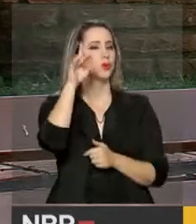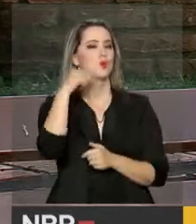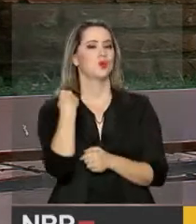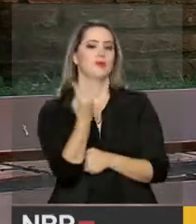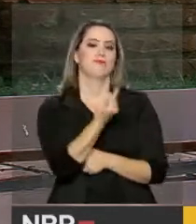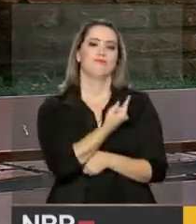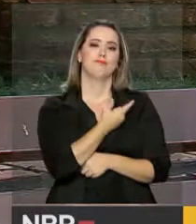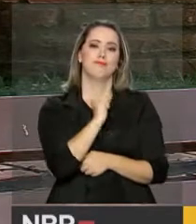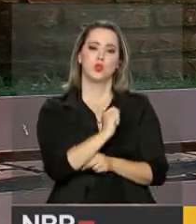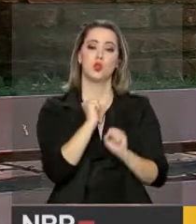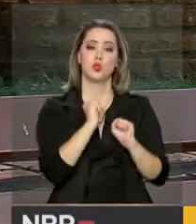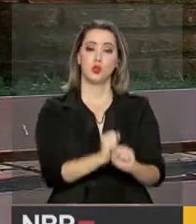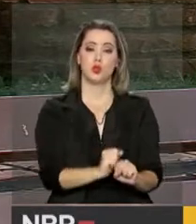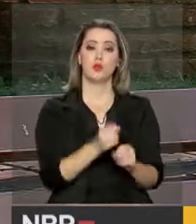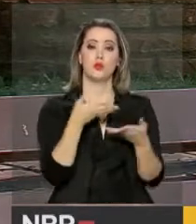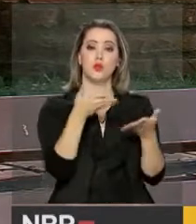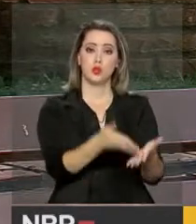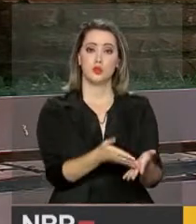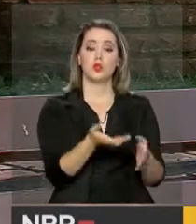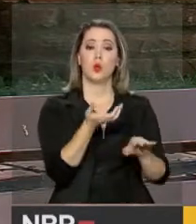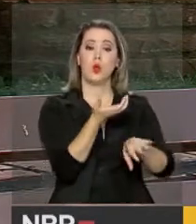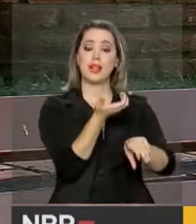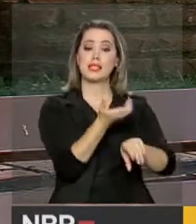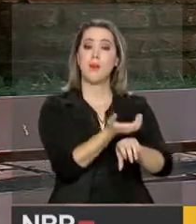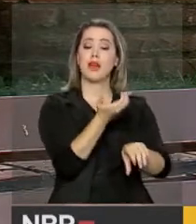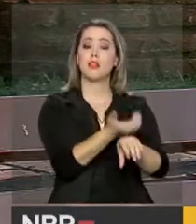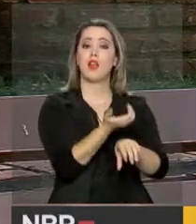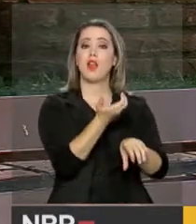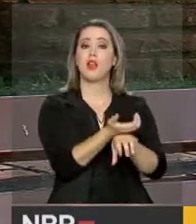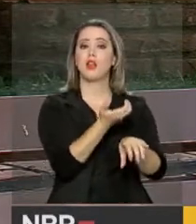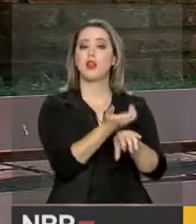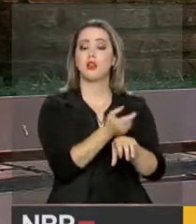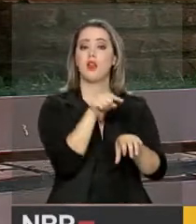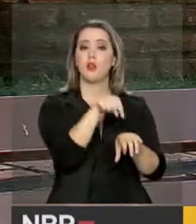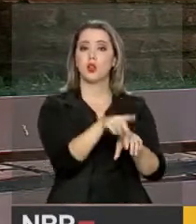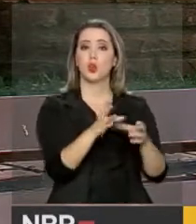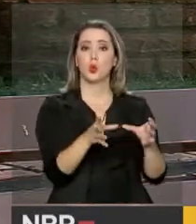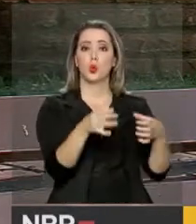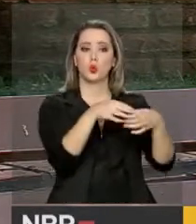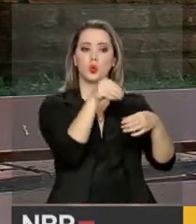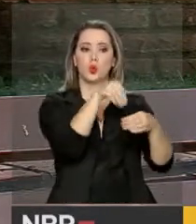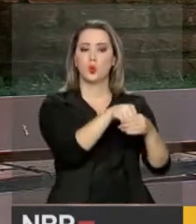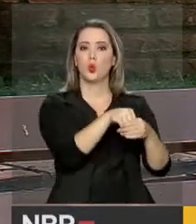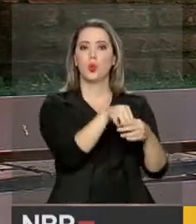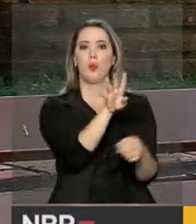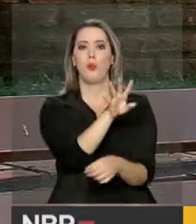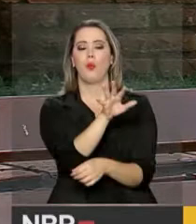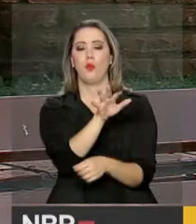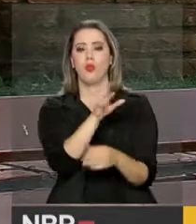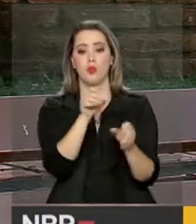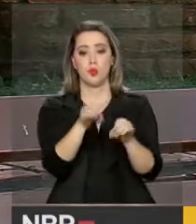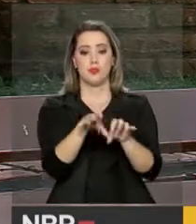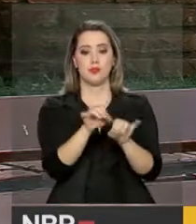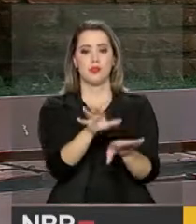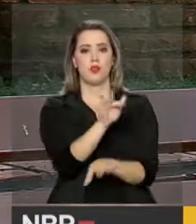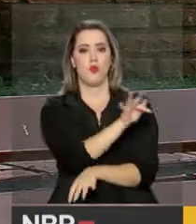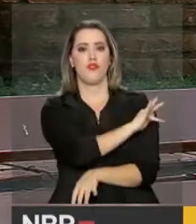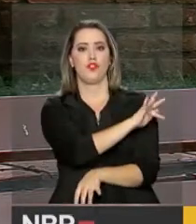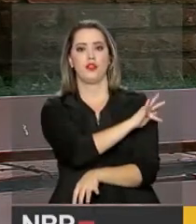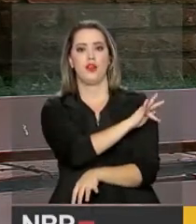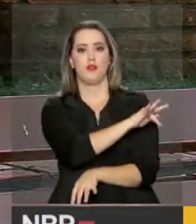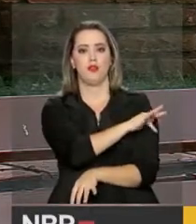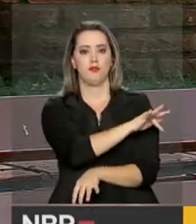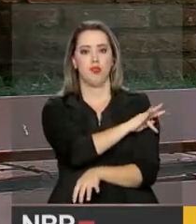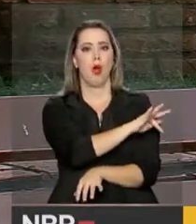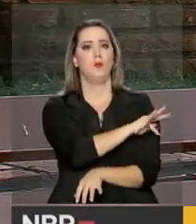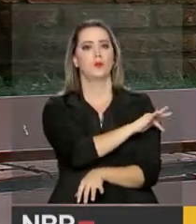gente colocar essa matéria como um tema transversal no ensino fundamental, como uma disciplina